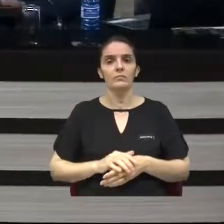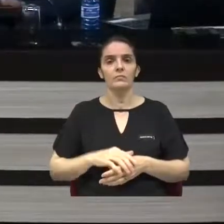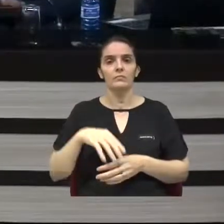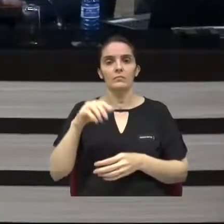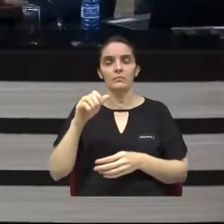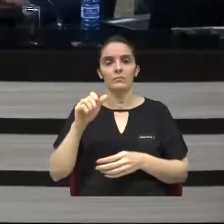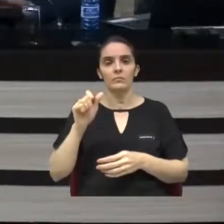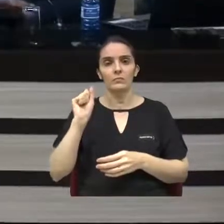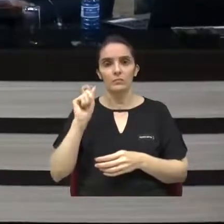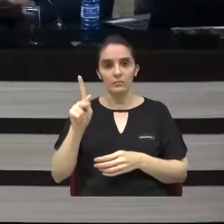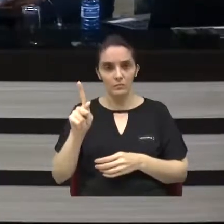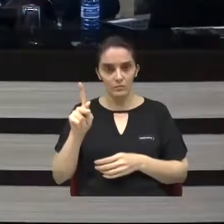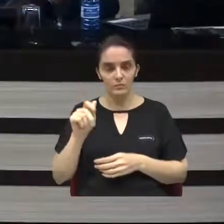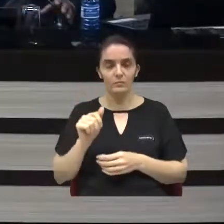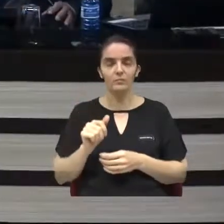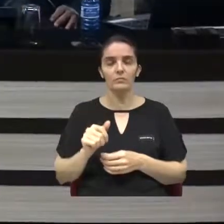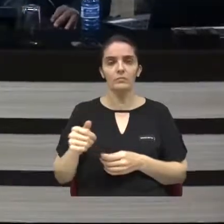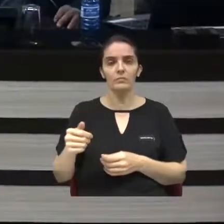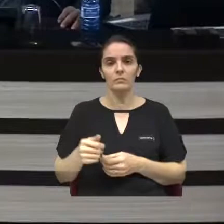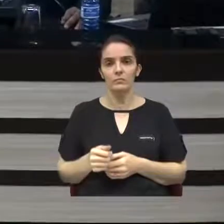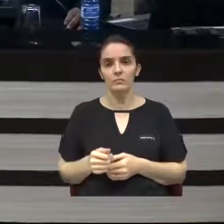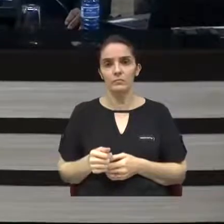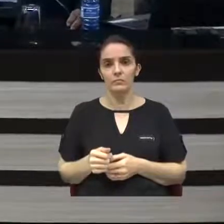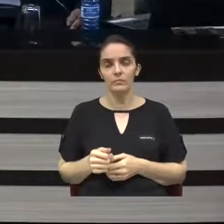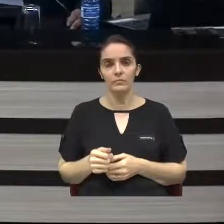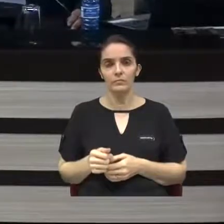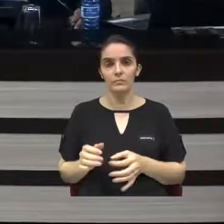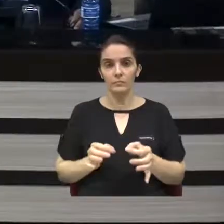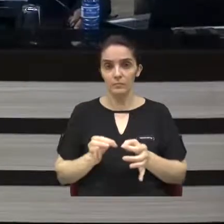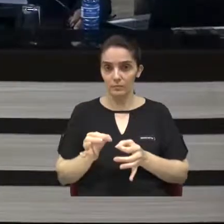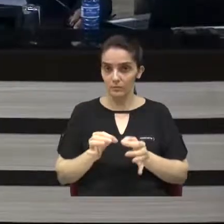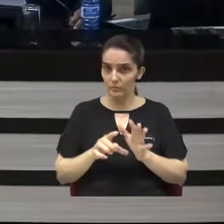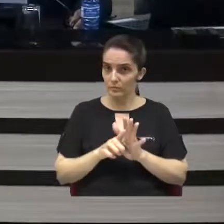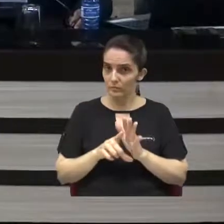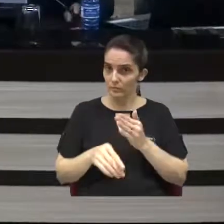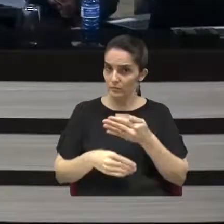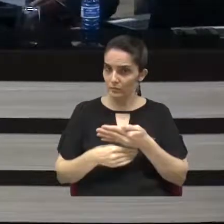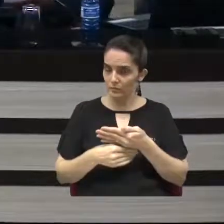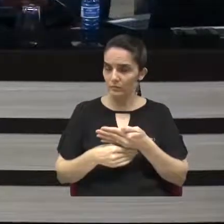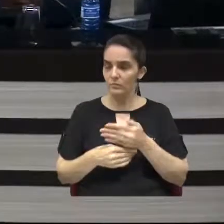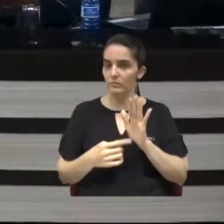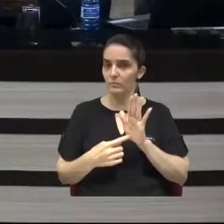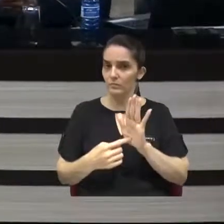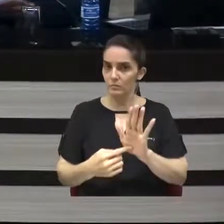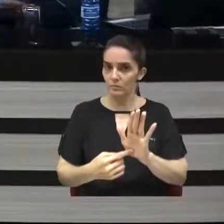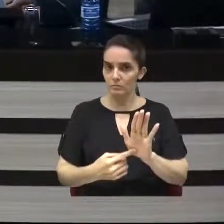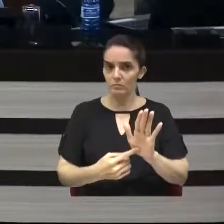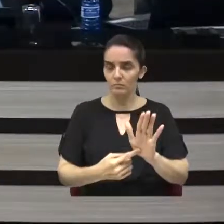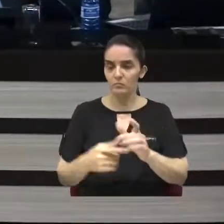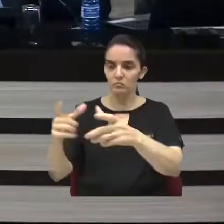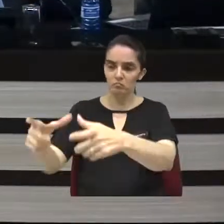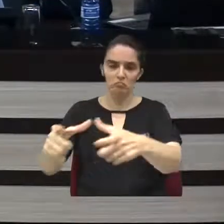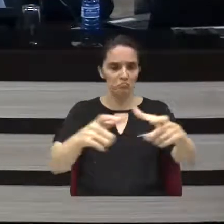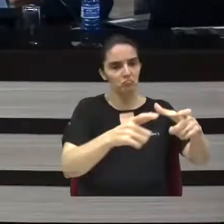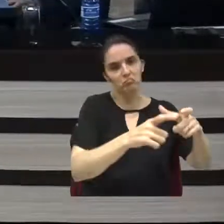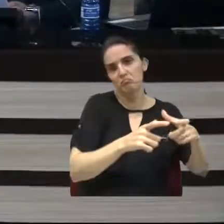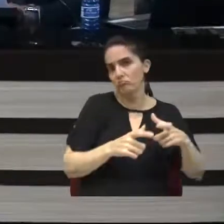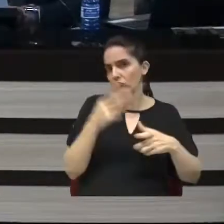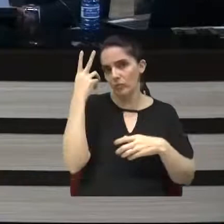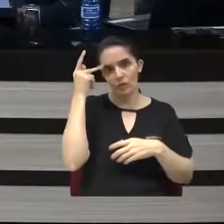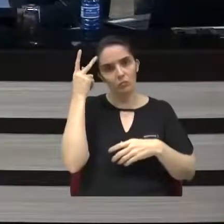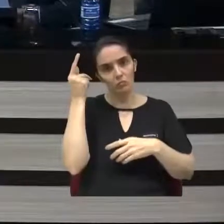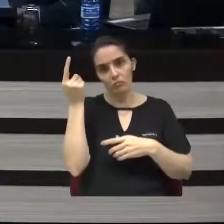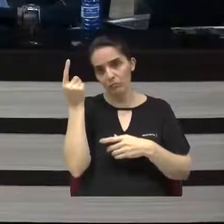do município e dá outras providências. O projeto de lei complementar em referência tramitou regularmente na Câmara Municipal